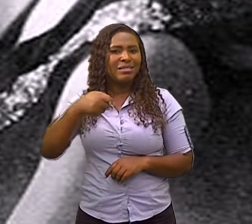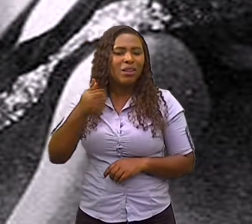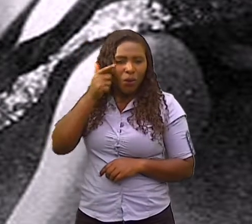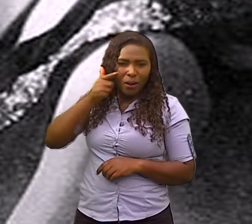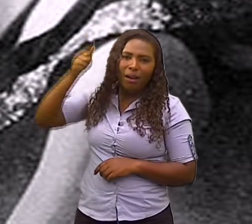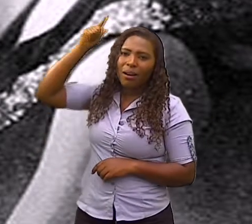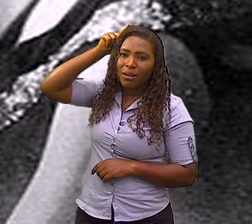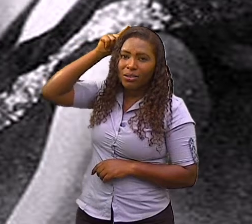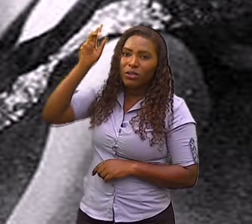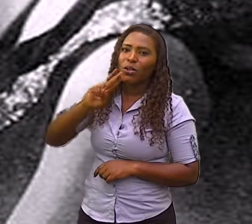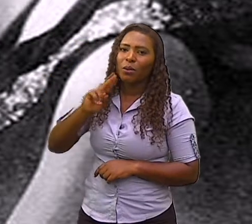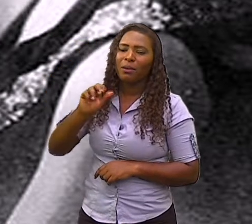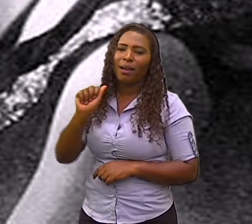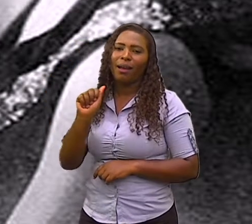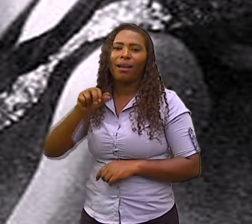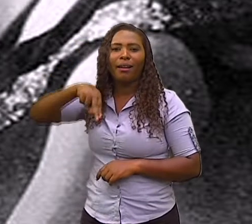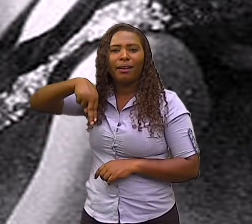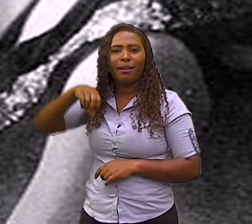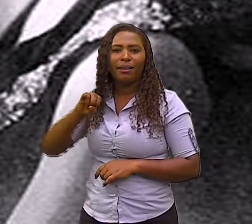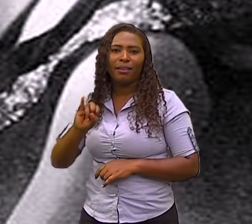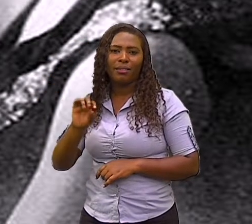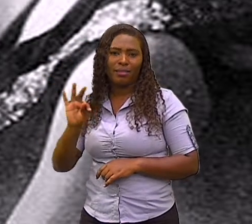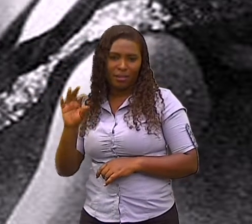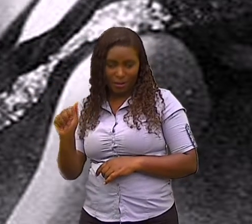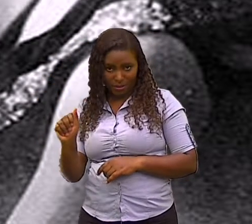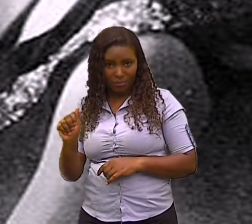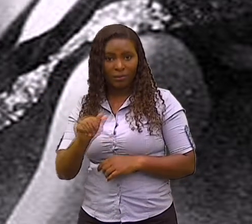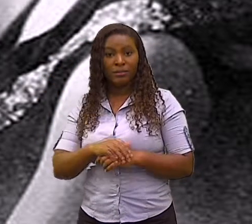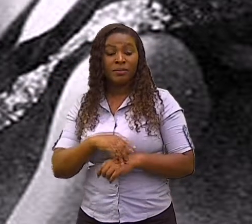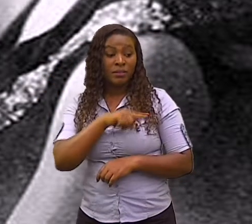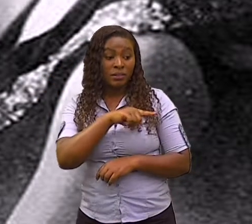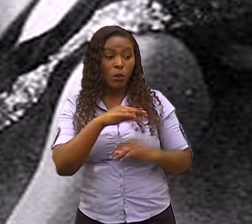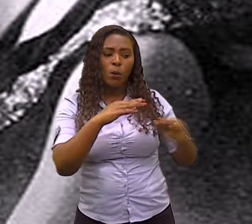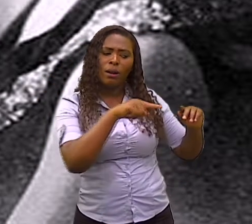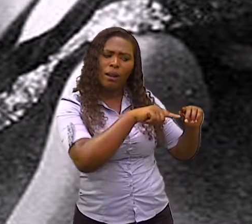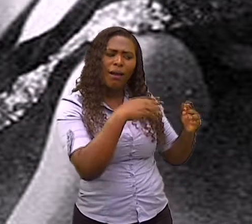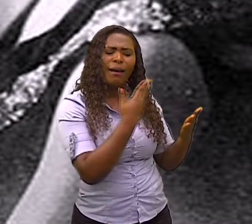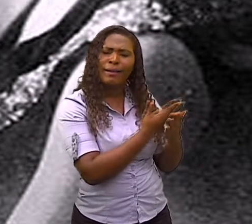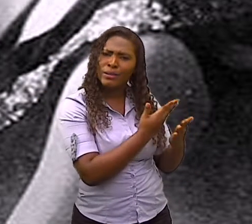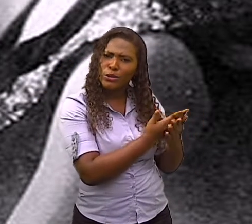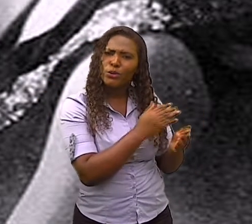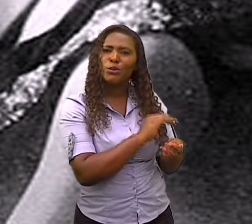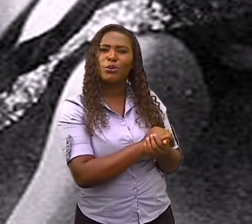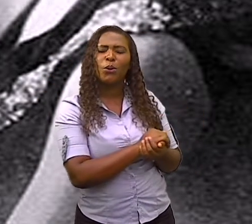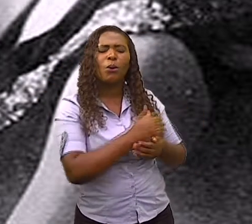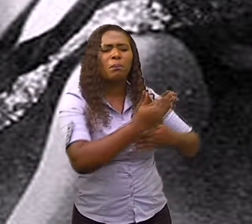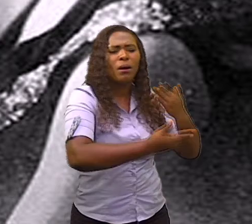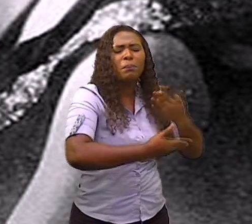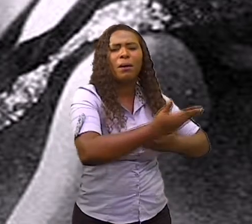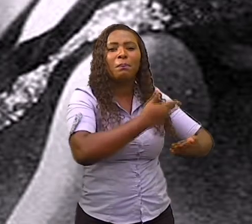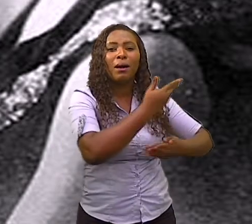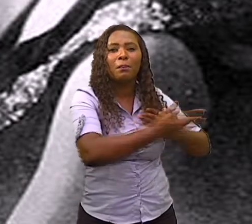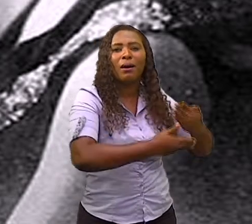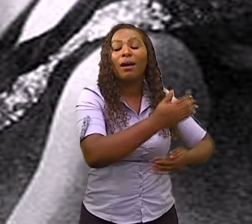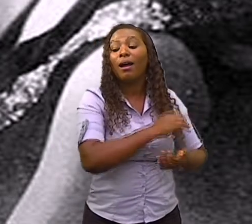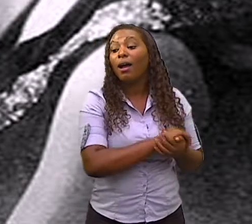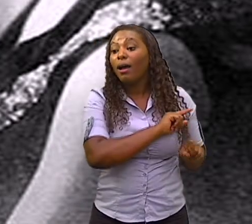estudar em Paris, na Academia Julian, e com Émile Renard, e ficou lá até junho de